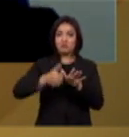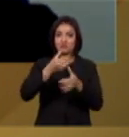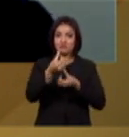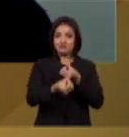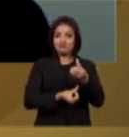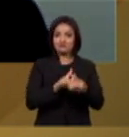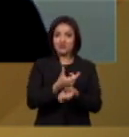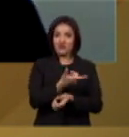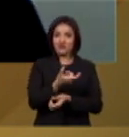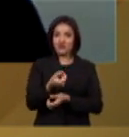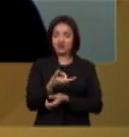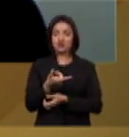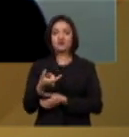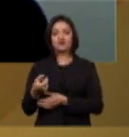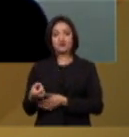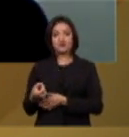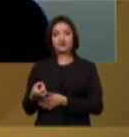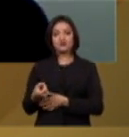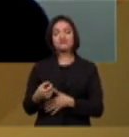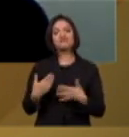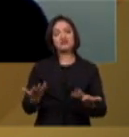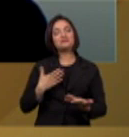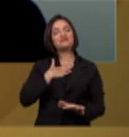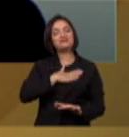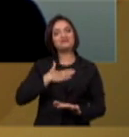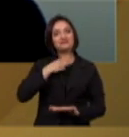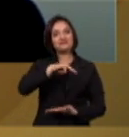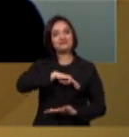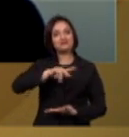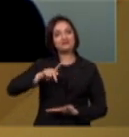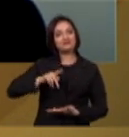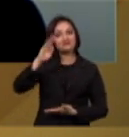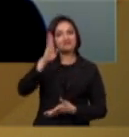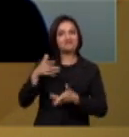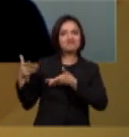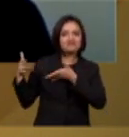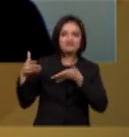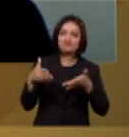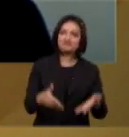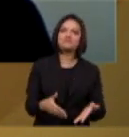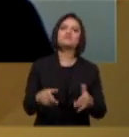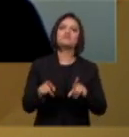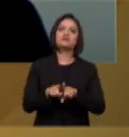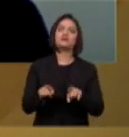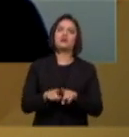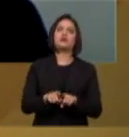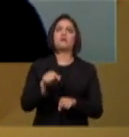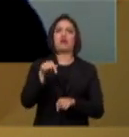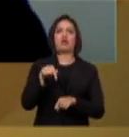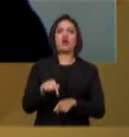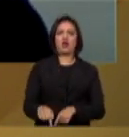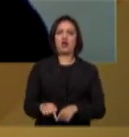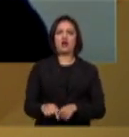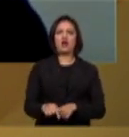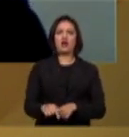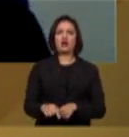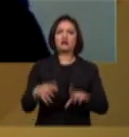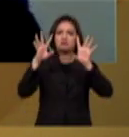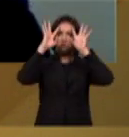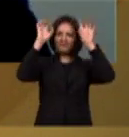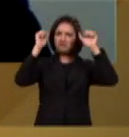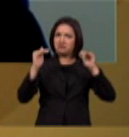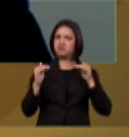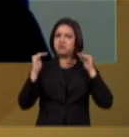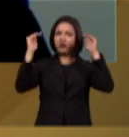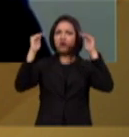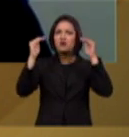muita satisfação, o Ministério Público Brasileiro participou, perante esta Corte Suprema, de muitas vitórias